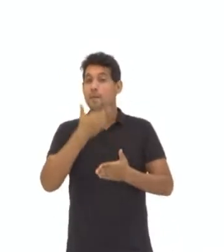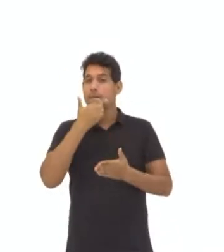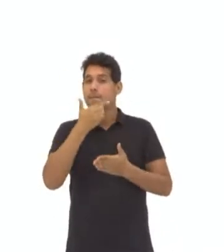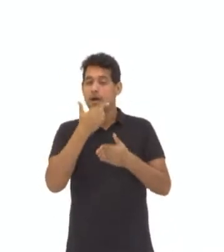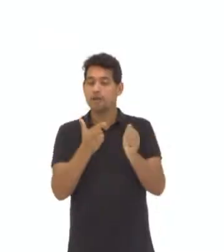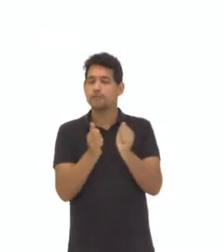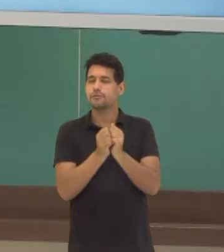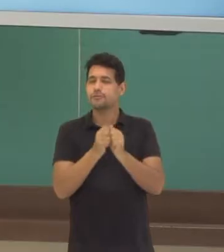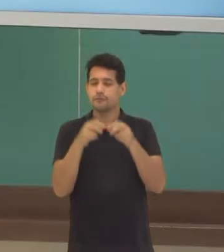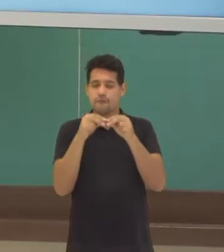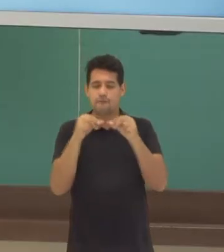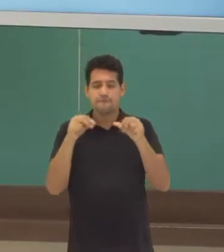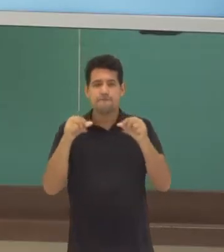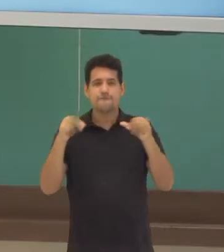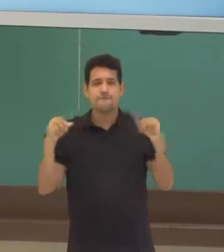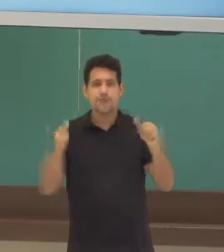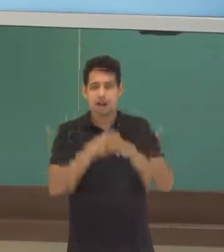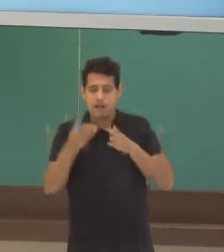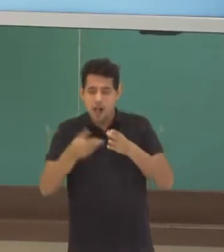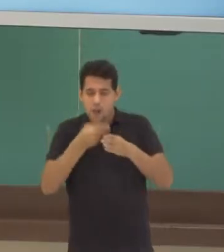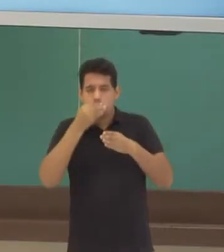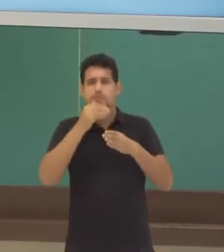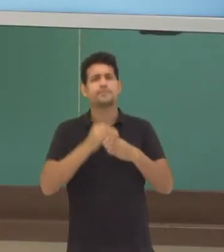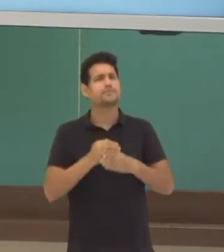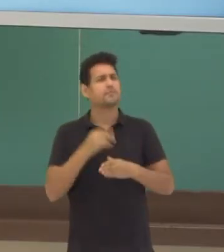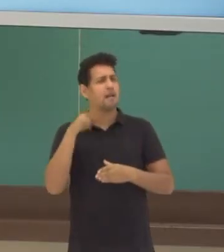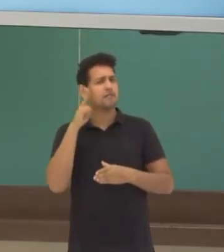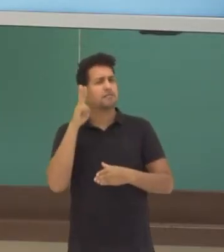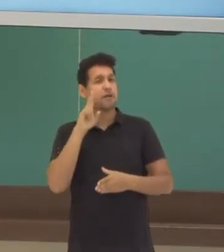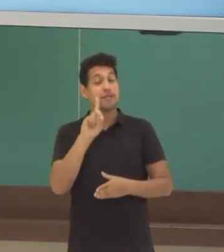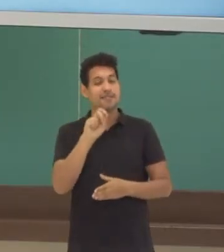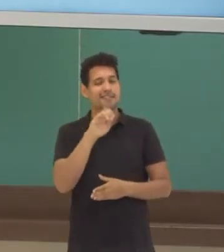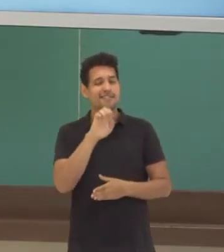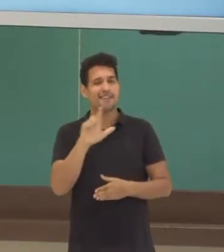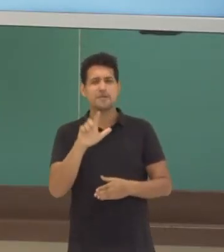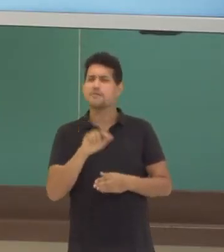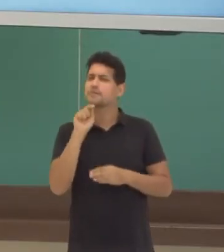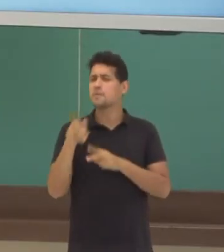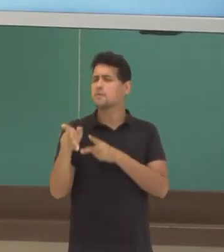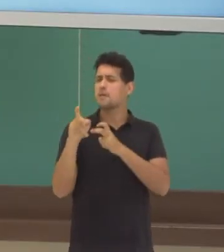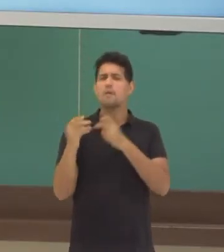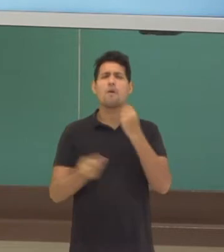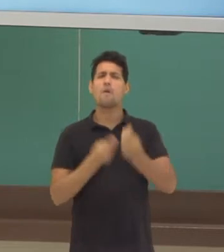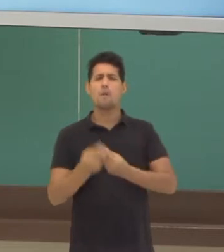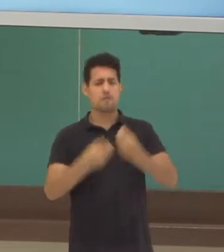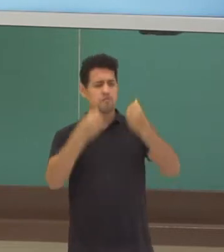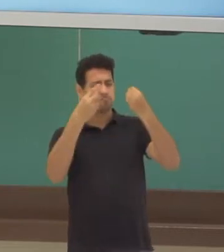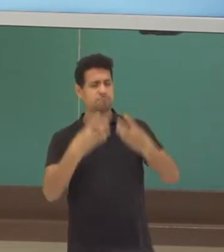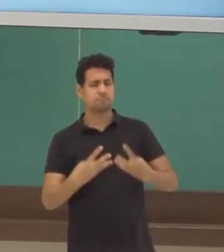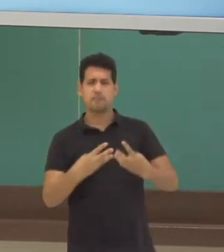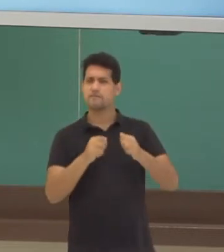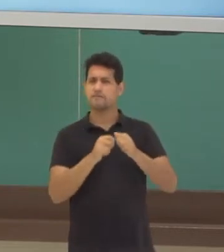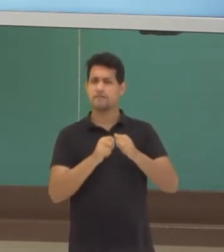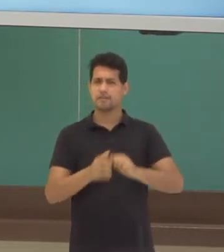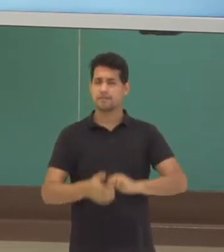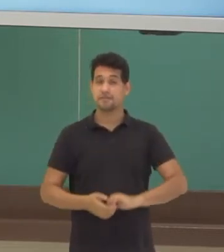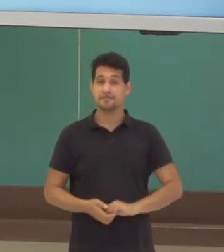o espaço da aldeia. Meus irmãos e eu andávamos sem paradeiro e sem